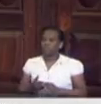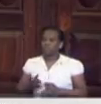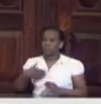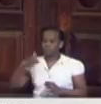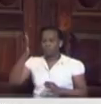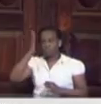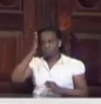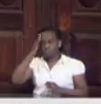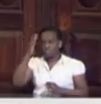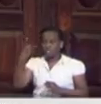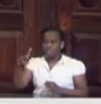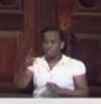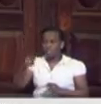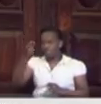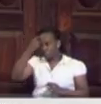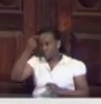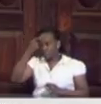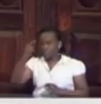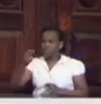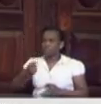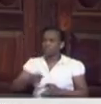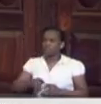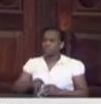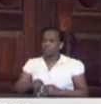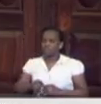sei da índole